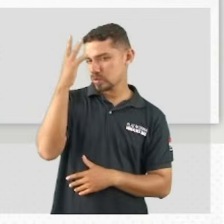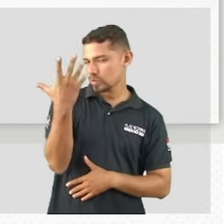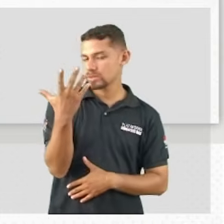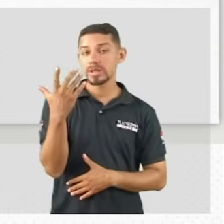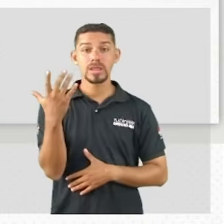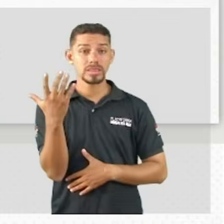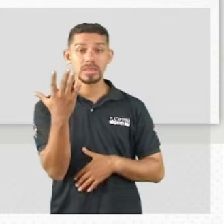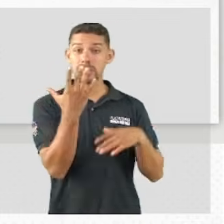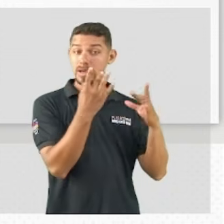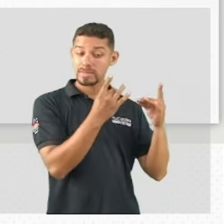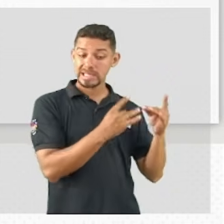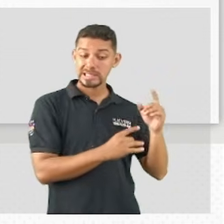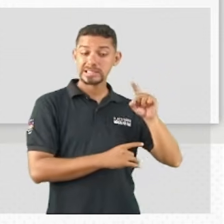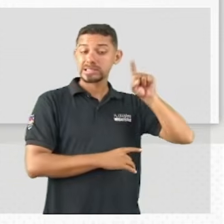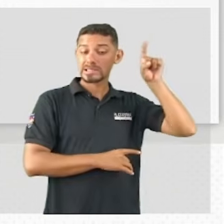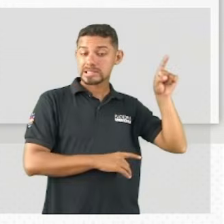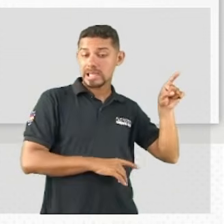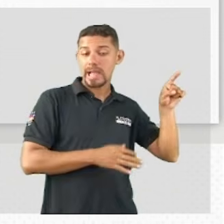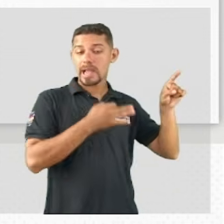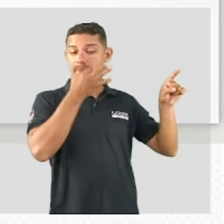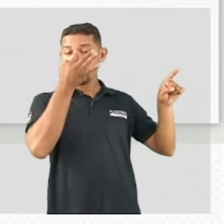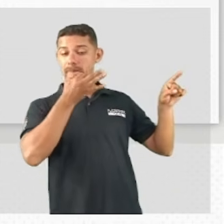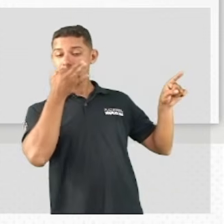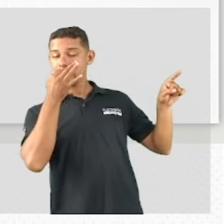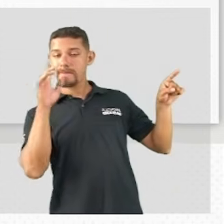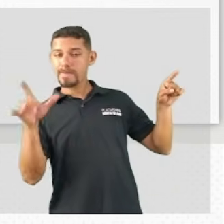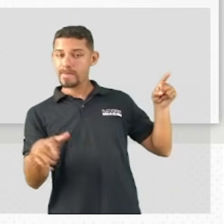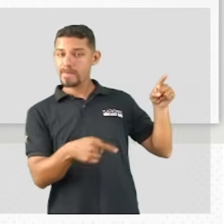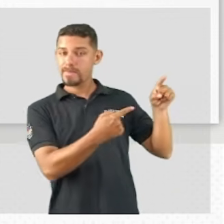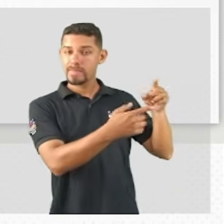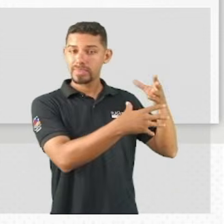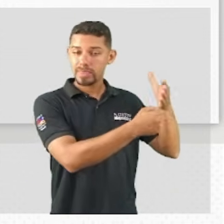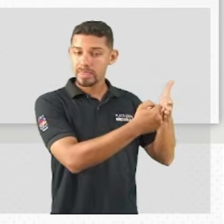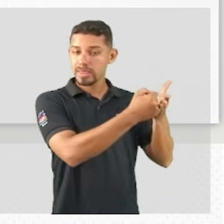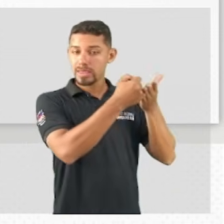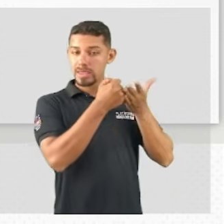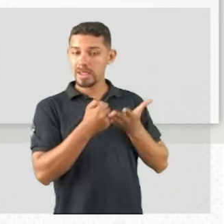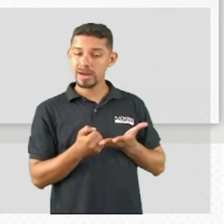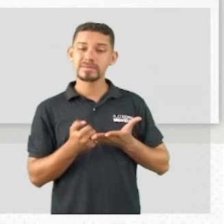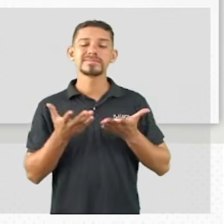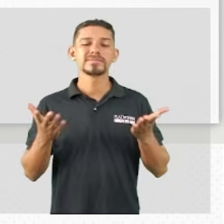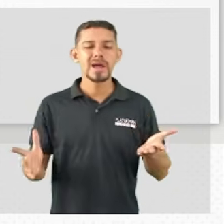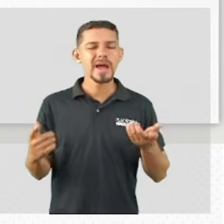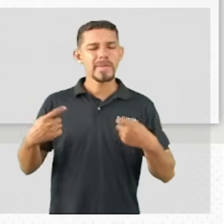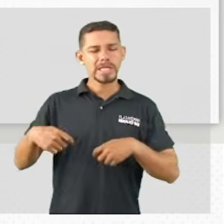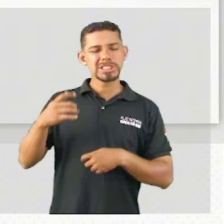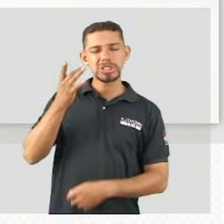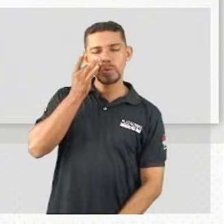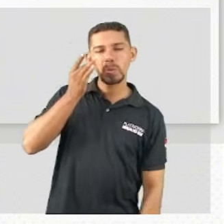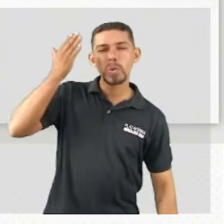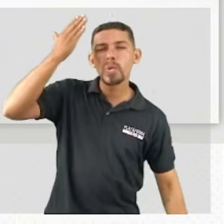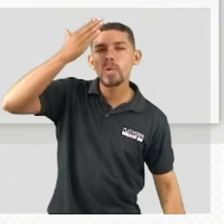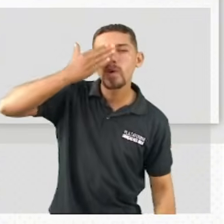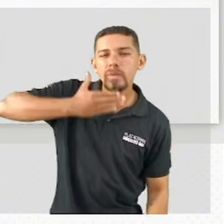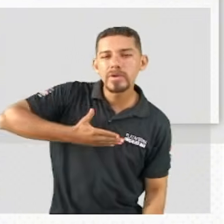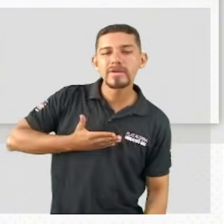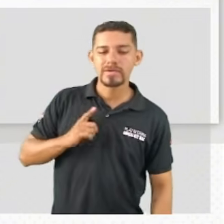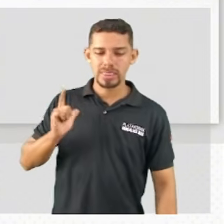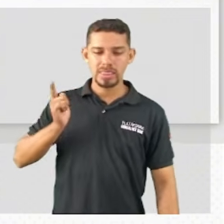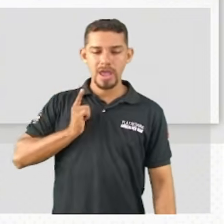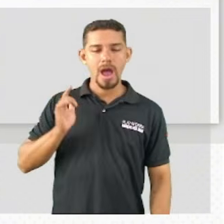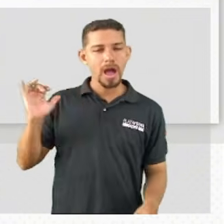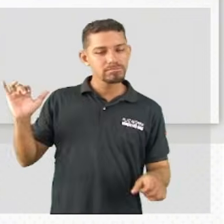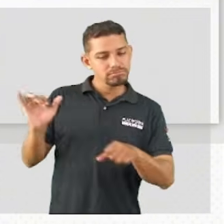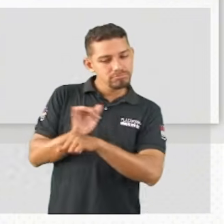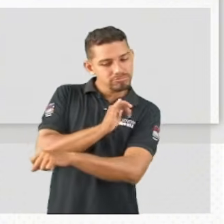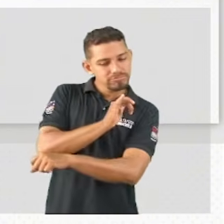aí usam isso para ajudar na argumentação. Não é só falar, né? Eu preciso comprovar, eu preciso ter